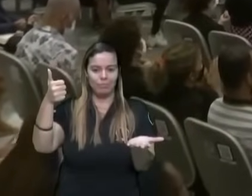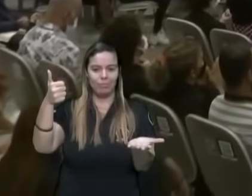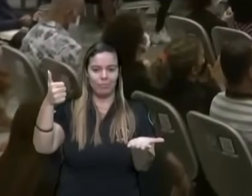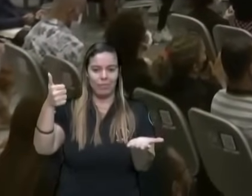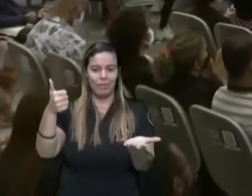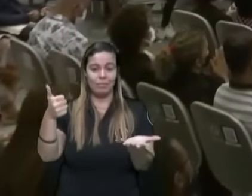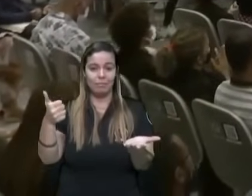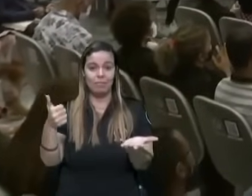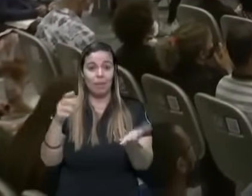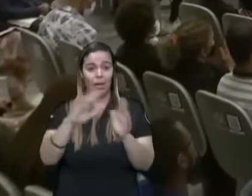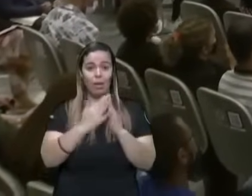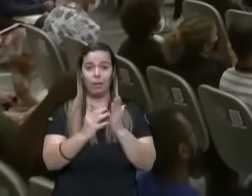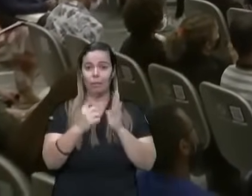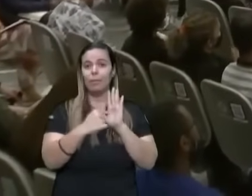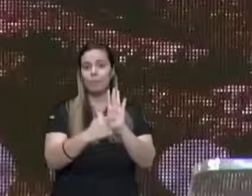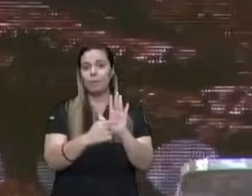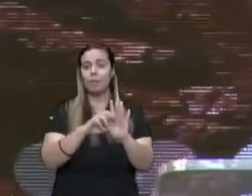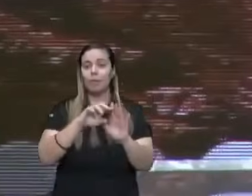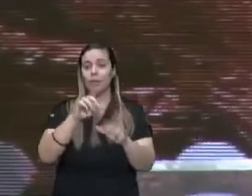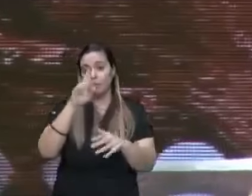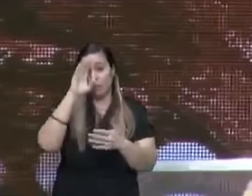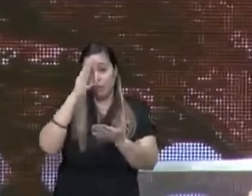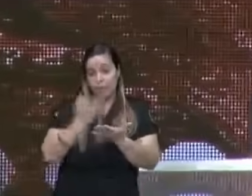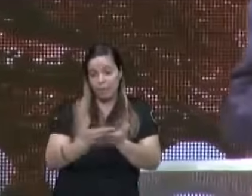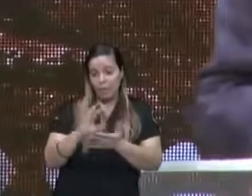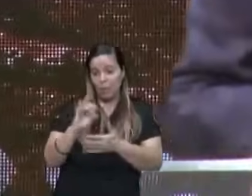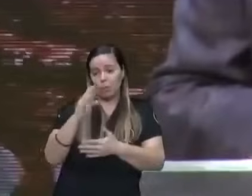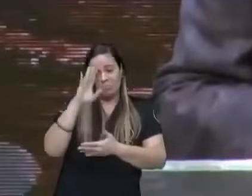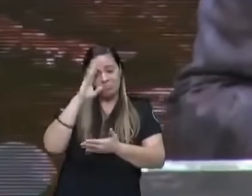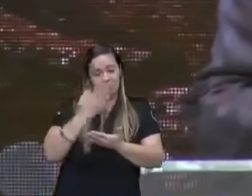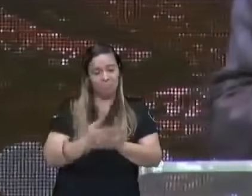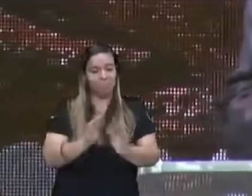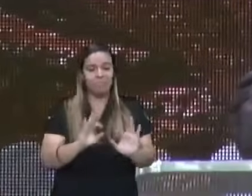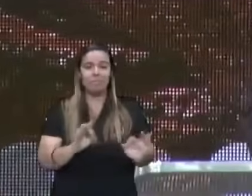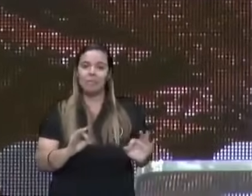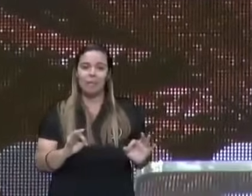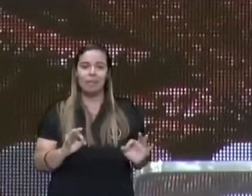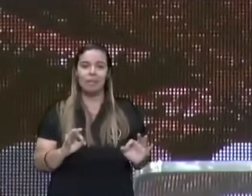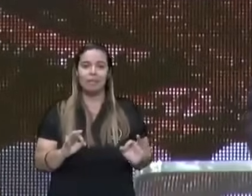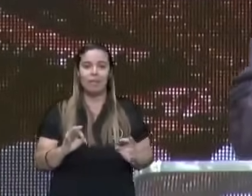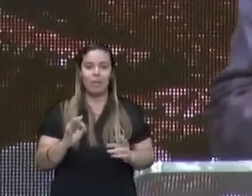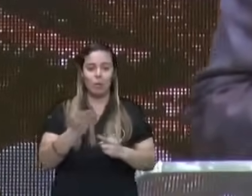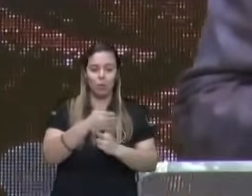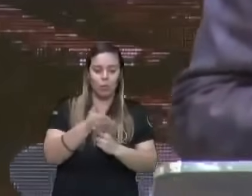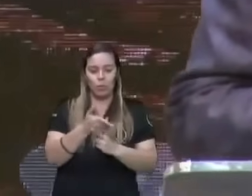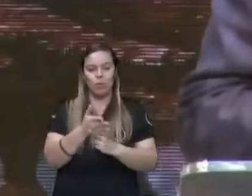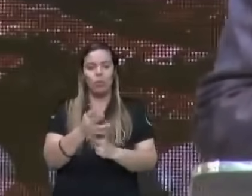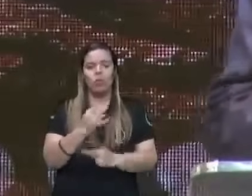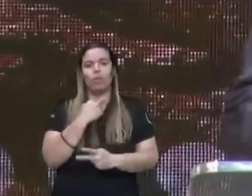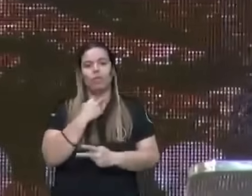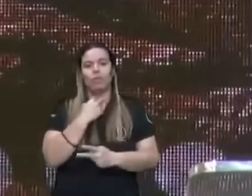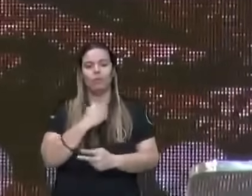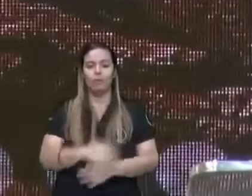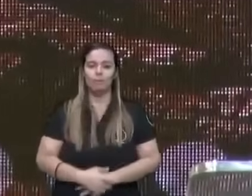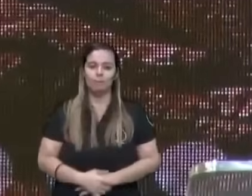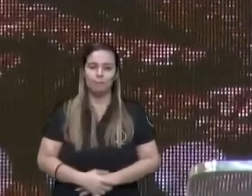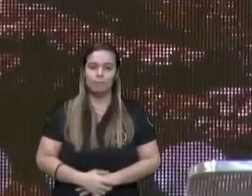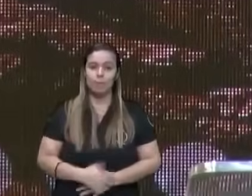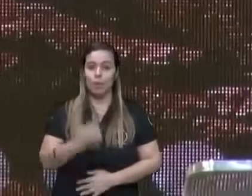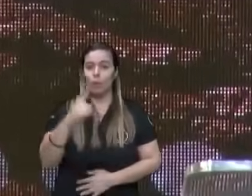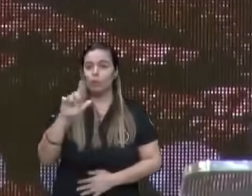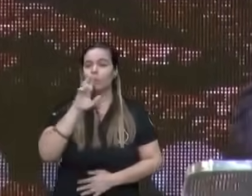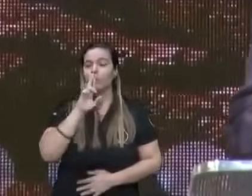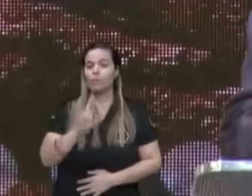Aqui é o que a Bíblia está dizendo. Ou você crê, ou não crê. Não tem o segundo. Olha o resultado. O